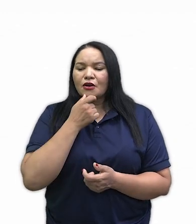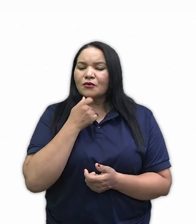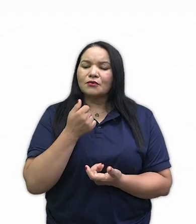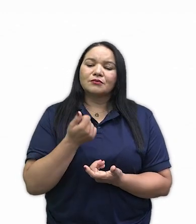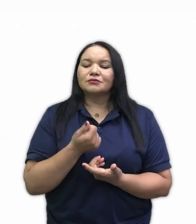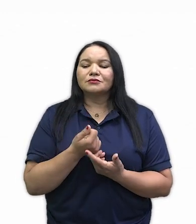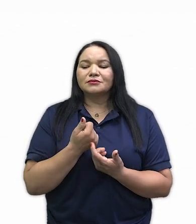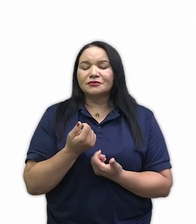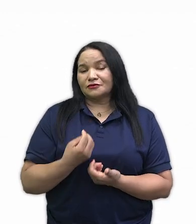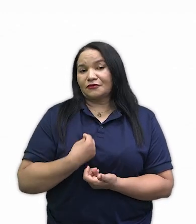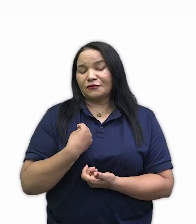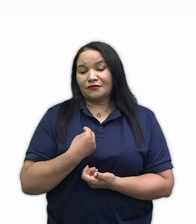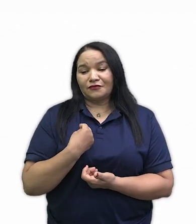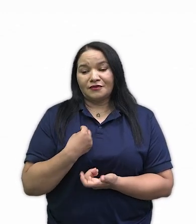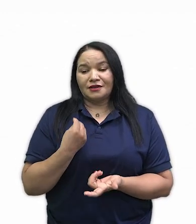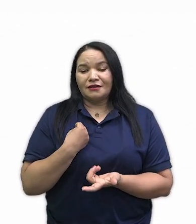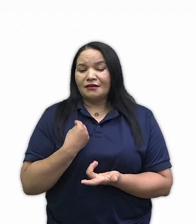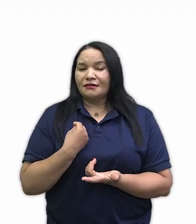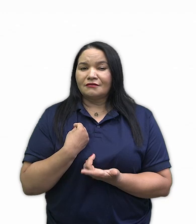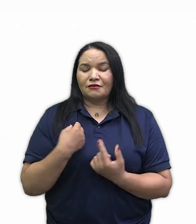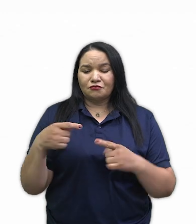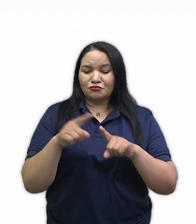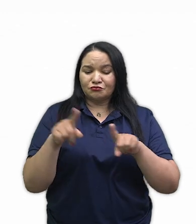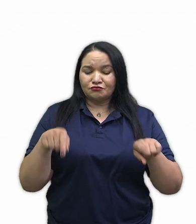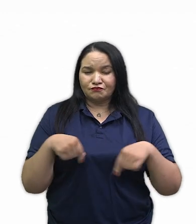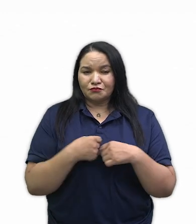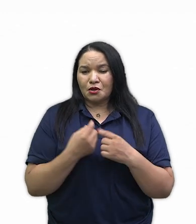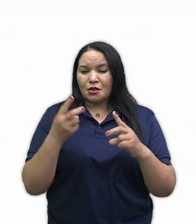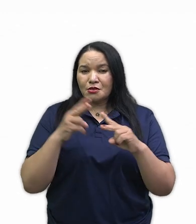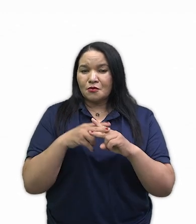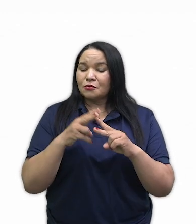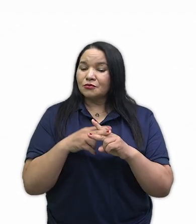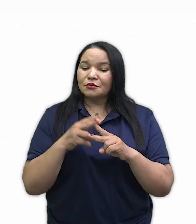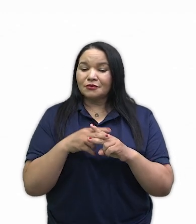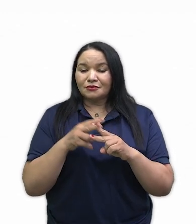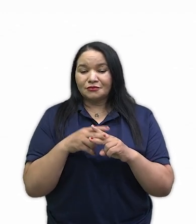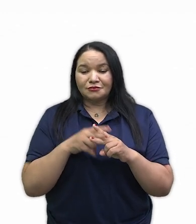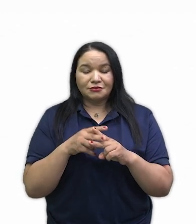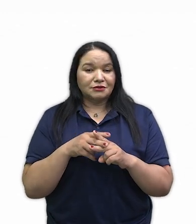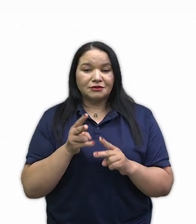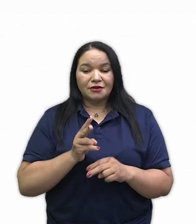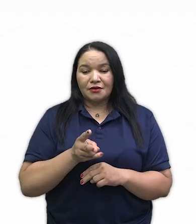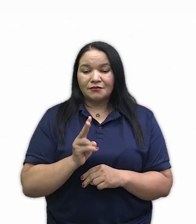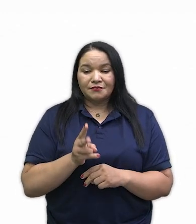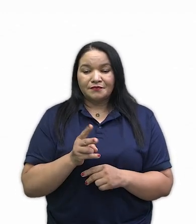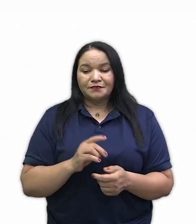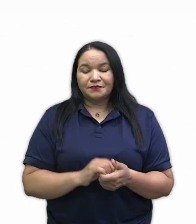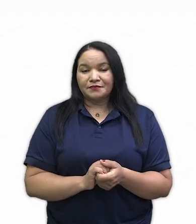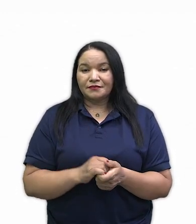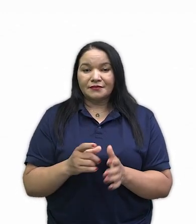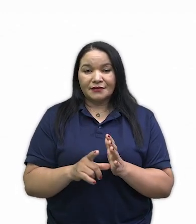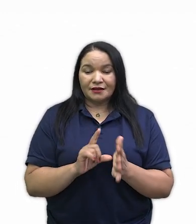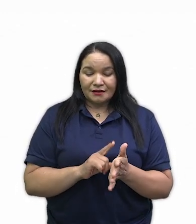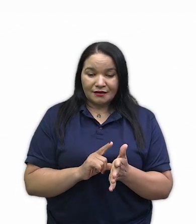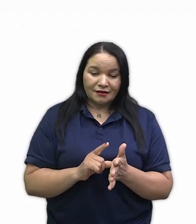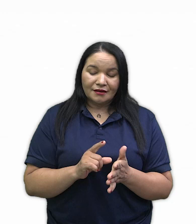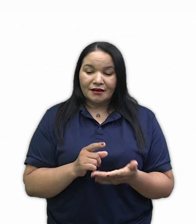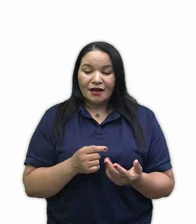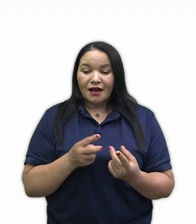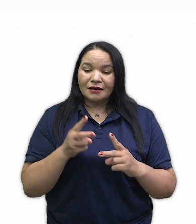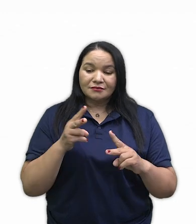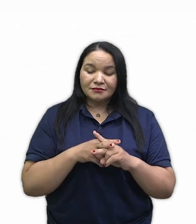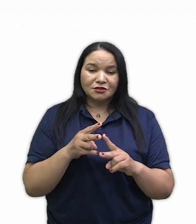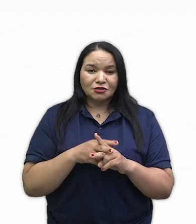e ele passou a vida nos rings, né? Esse Frank Dunn, ele foi um ex-boxeador